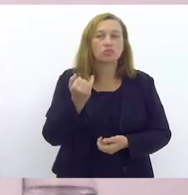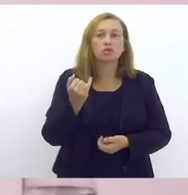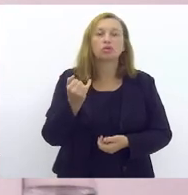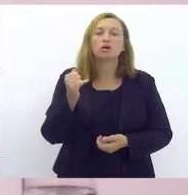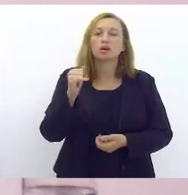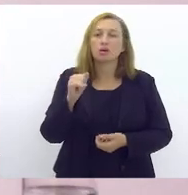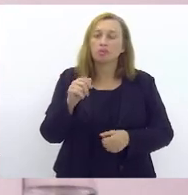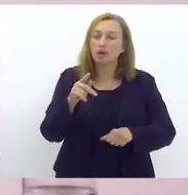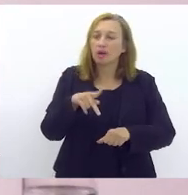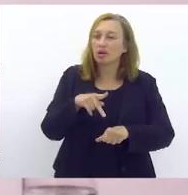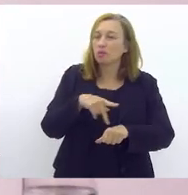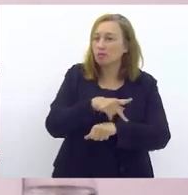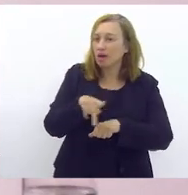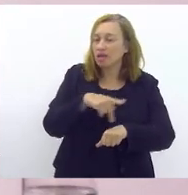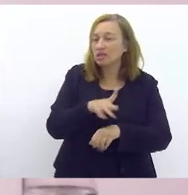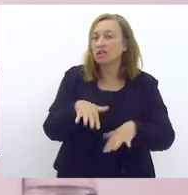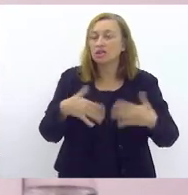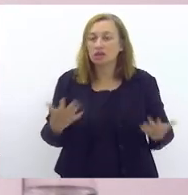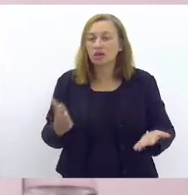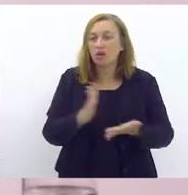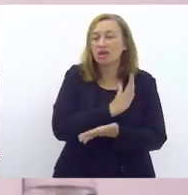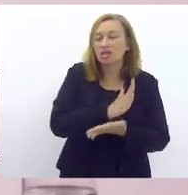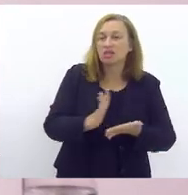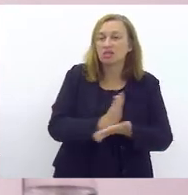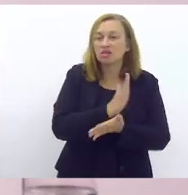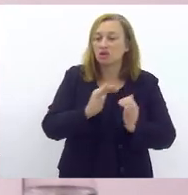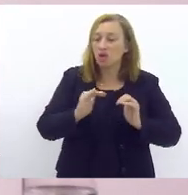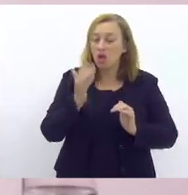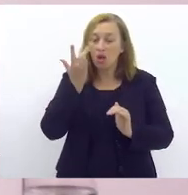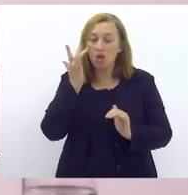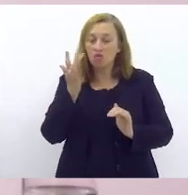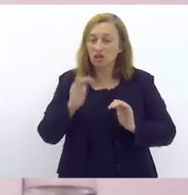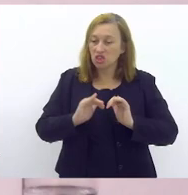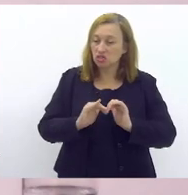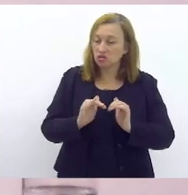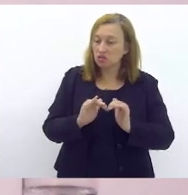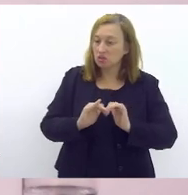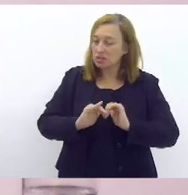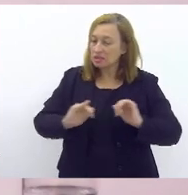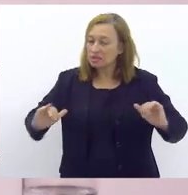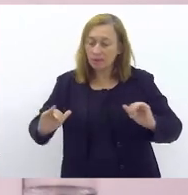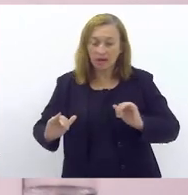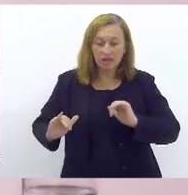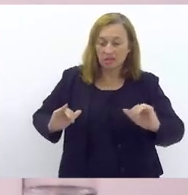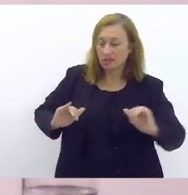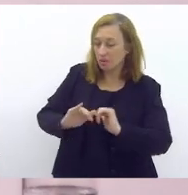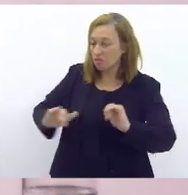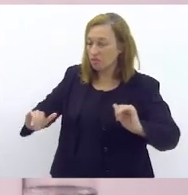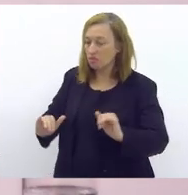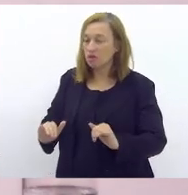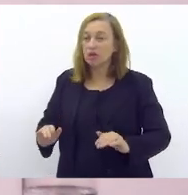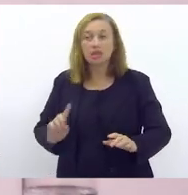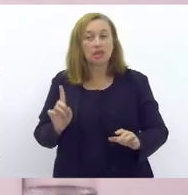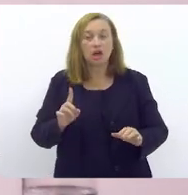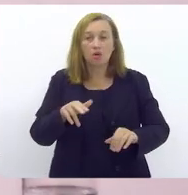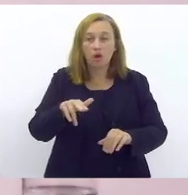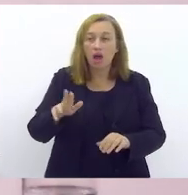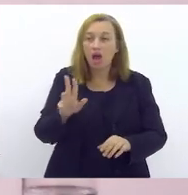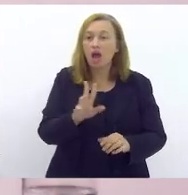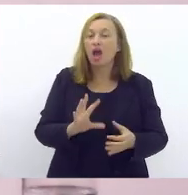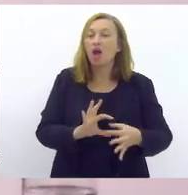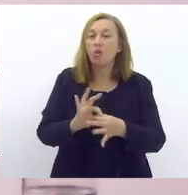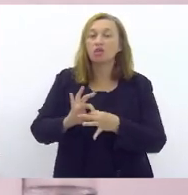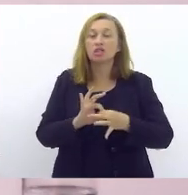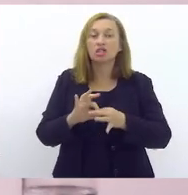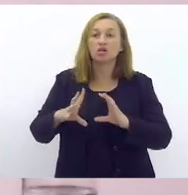nação. Então, às vezes eu vejo divisão, é a Câmara, o Estado não pode. Não, a união é de todo, como está acontecendo